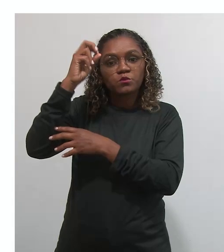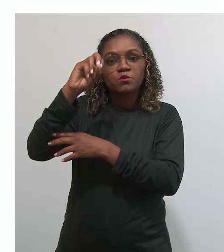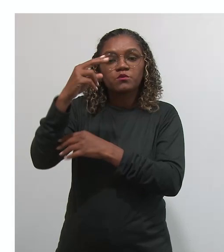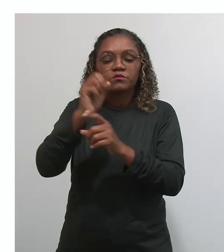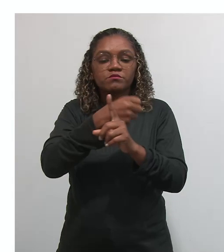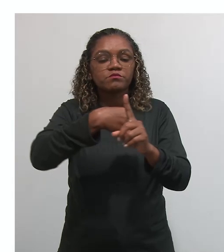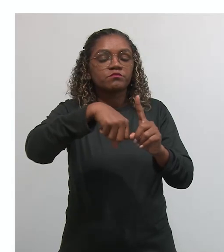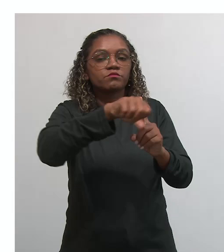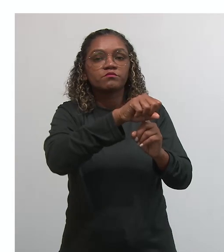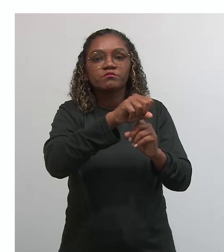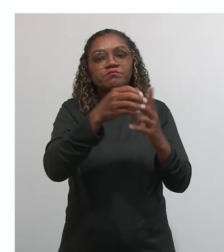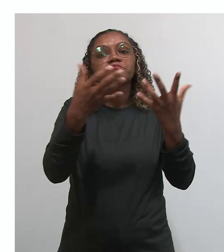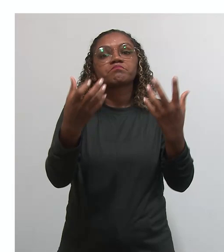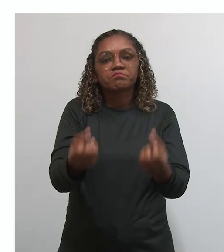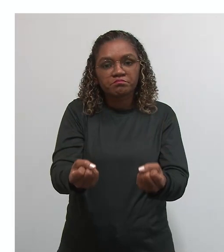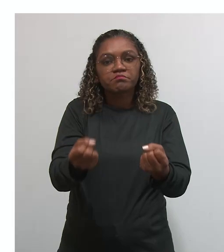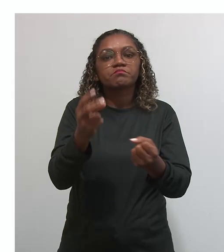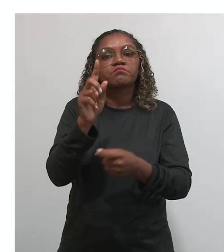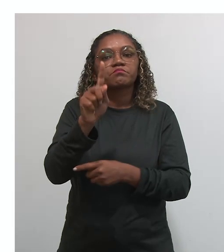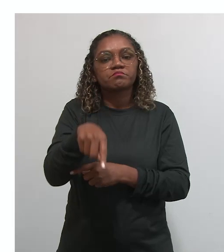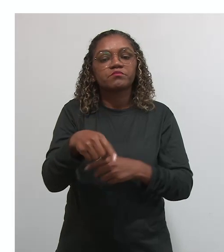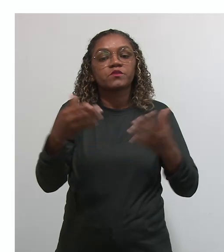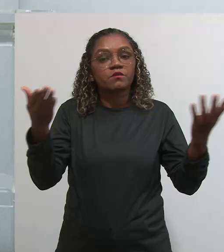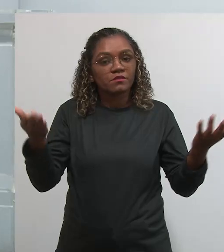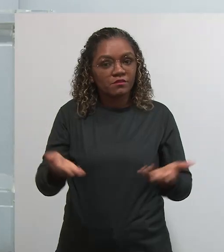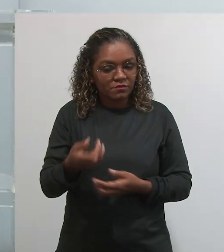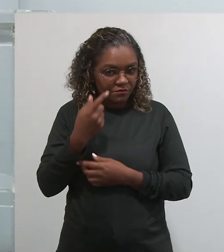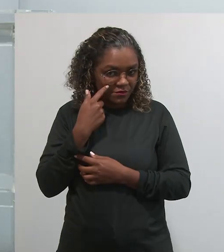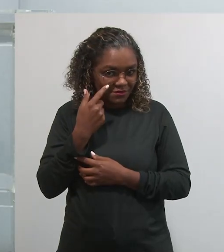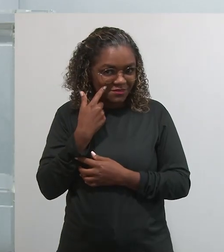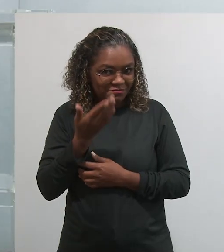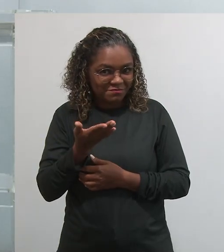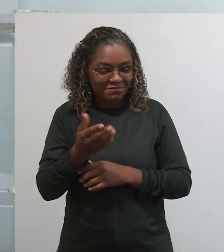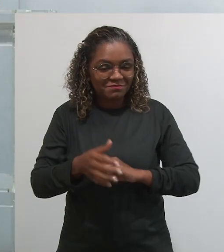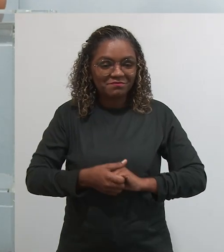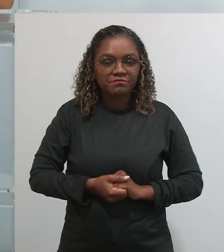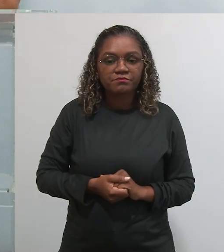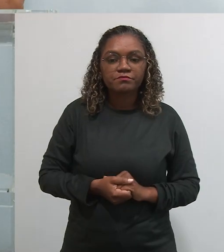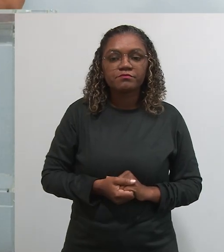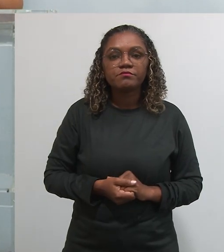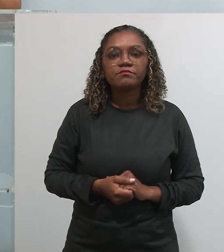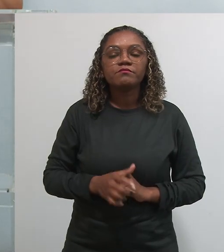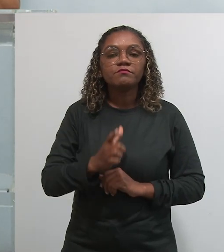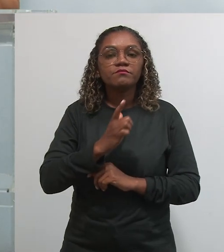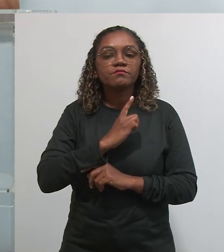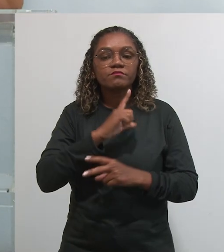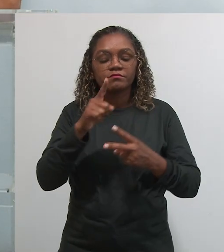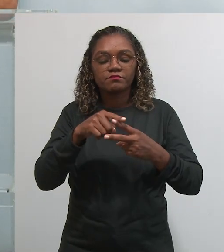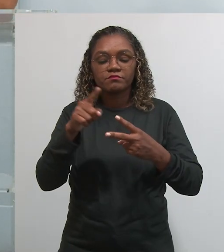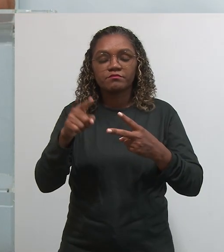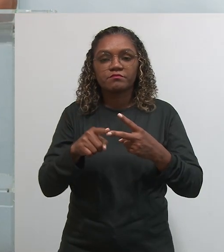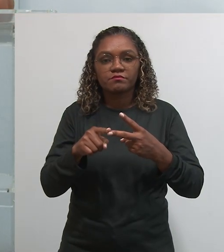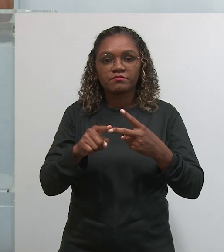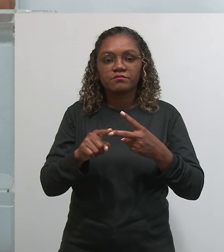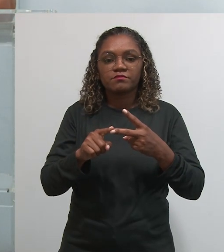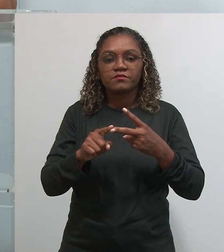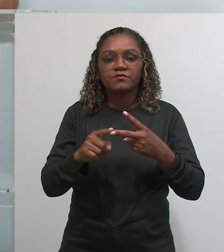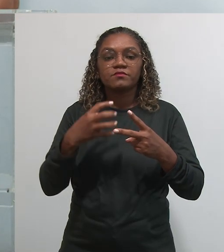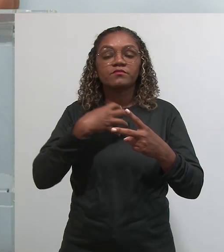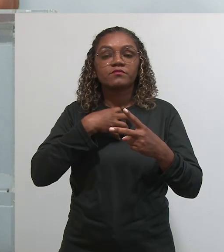ou sociedade. Então, olha só que legal. Nós temos dois tipos de senso